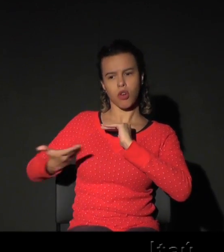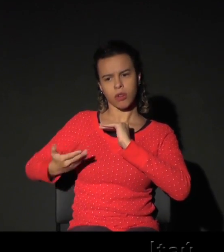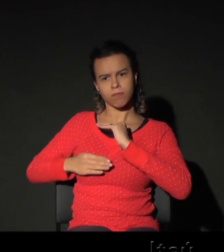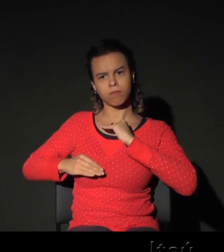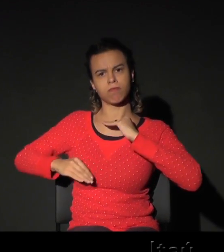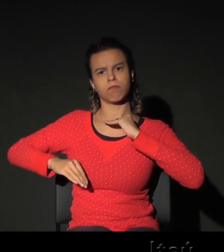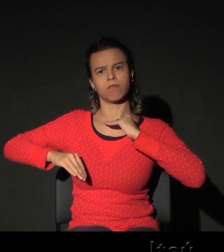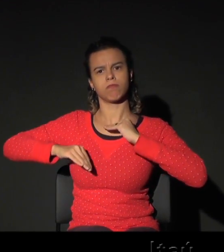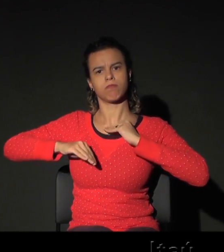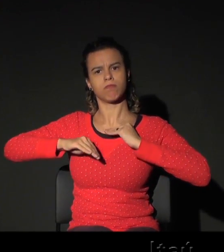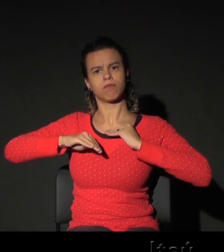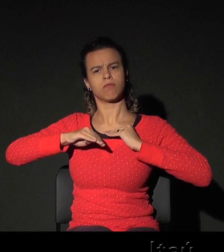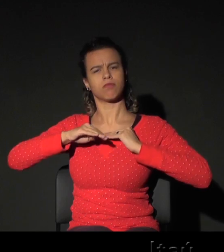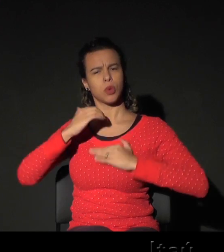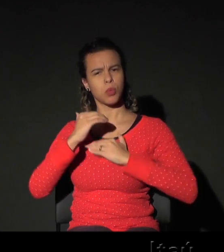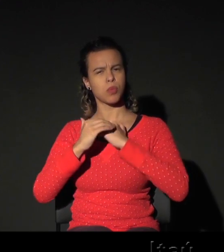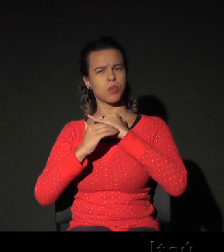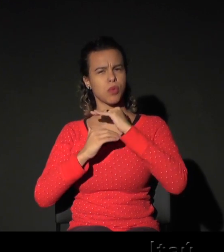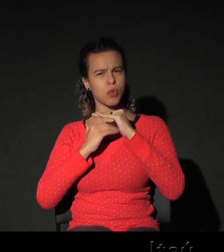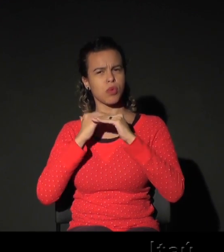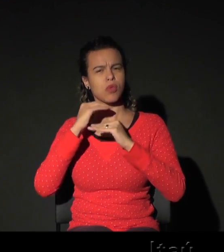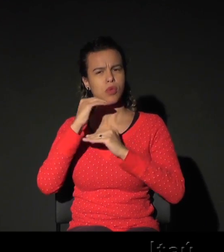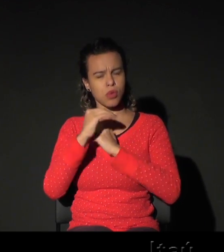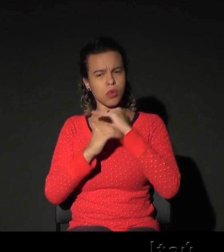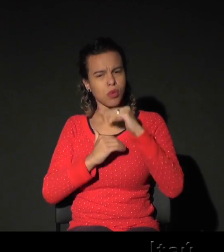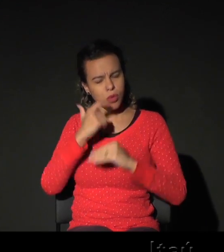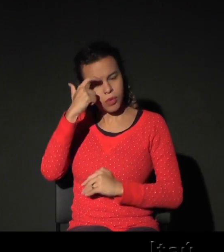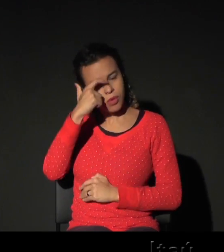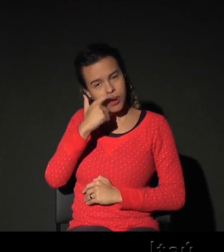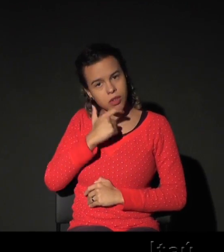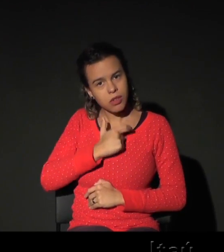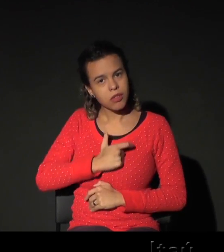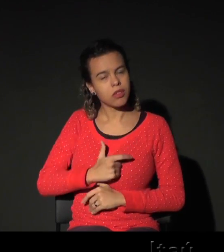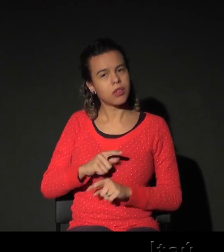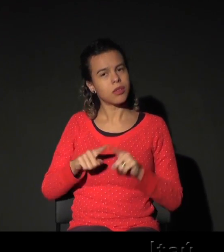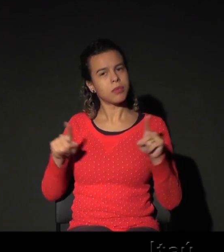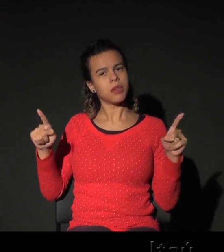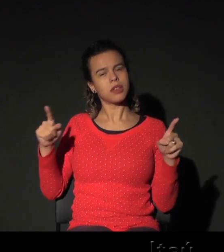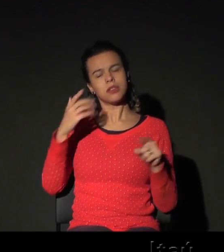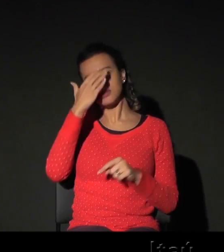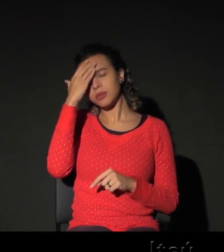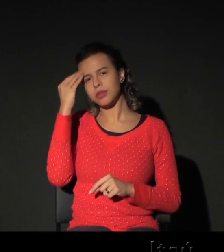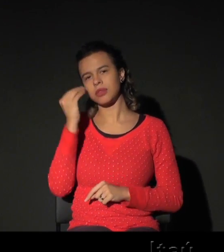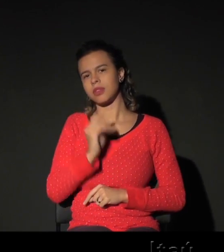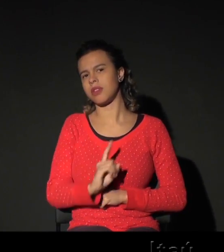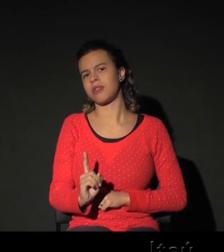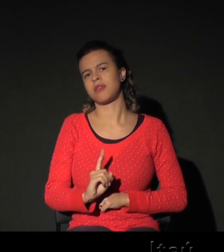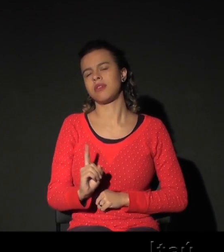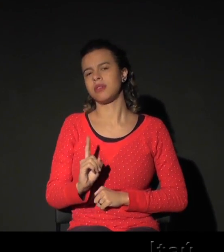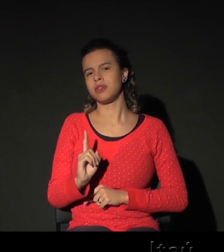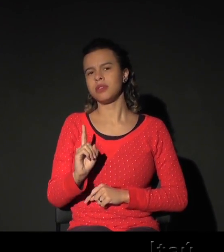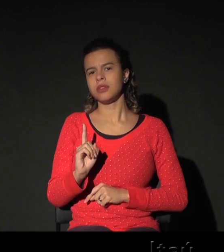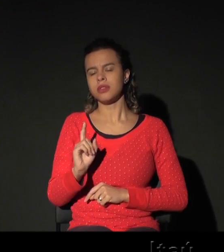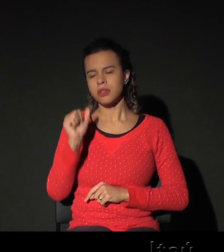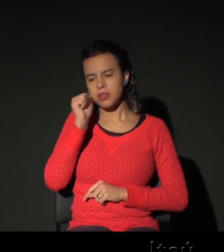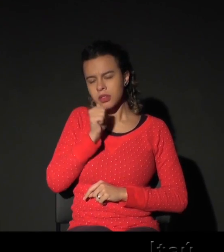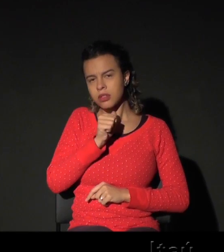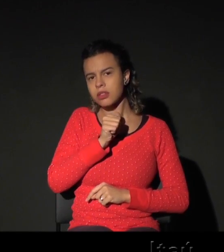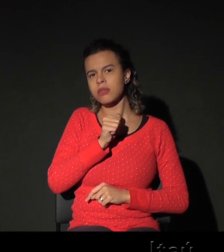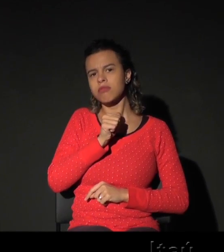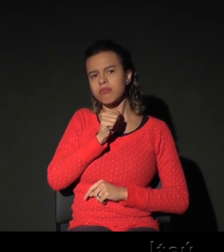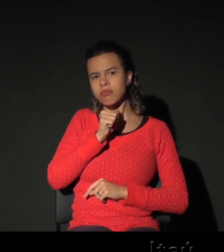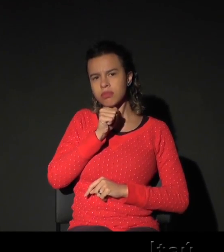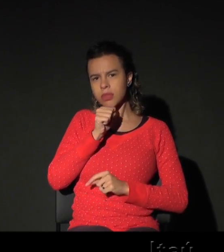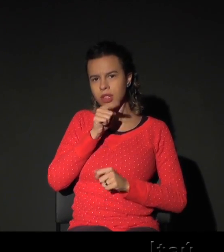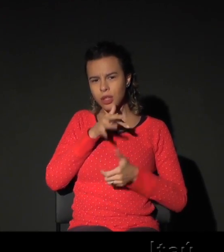construindo essa esse perfil mas sem sem esquecer das da da mulher que